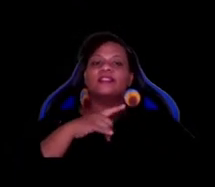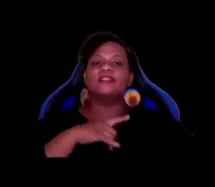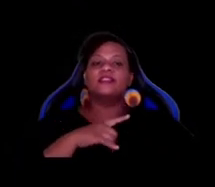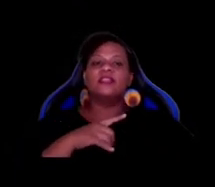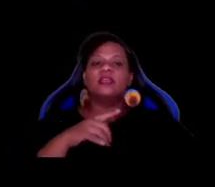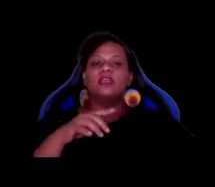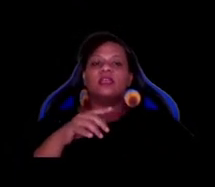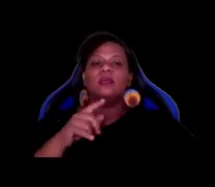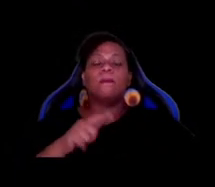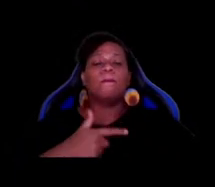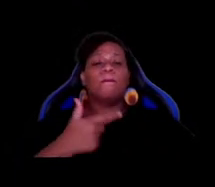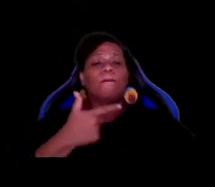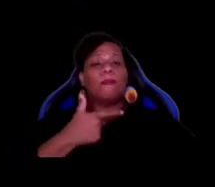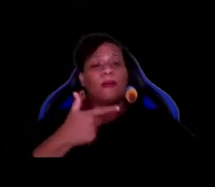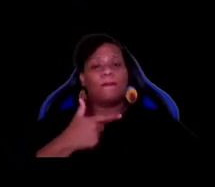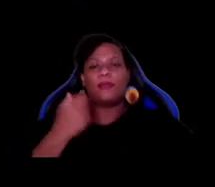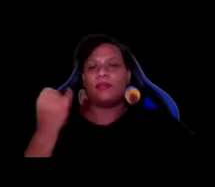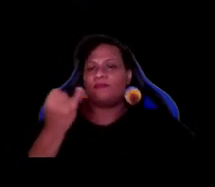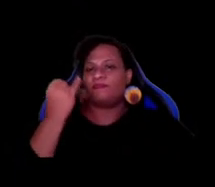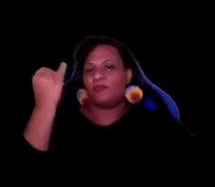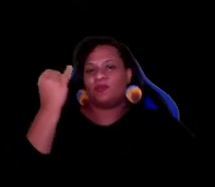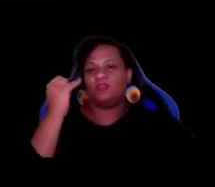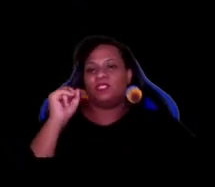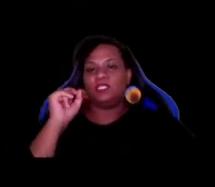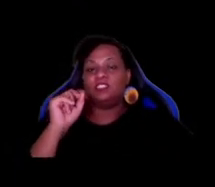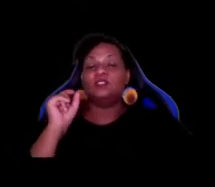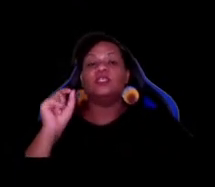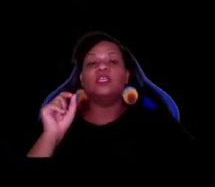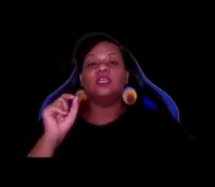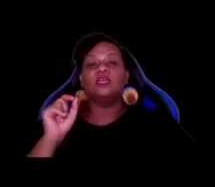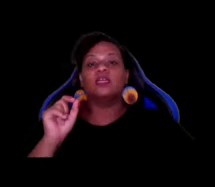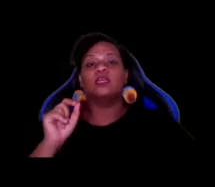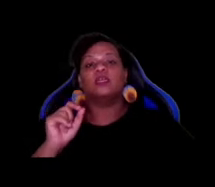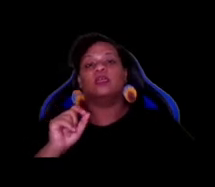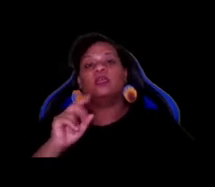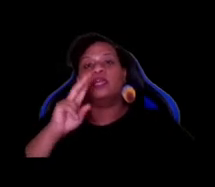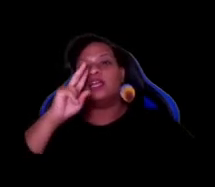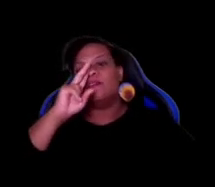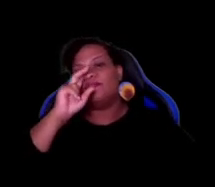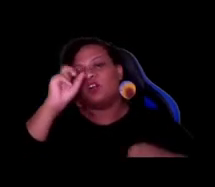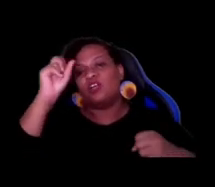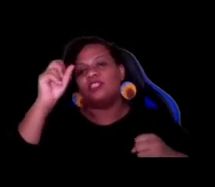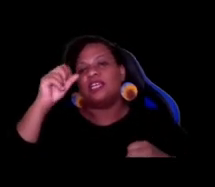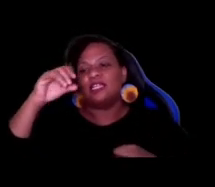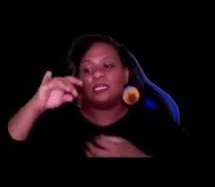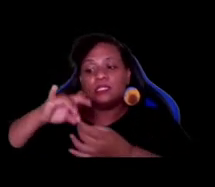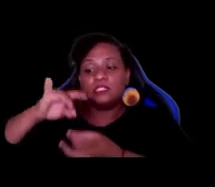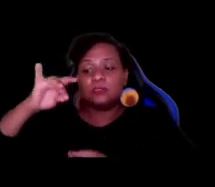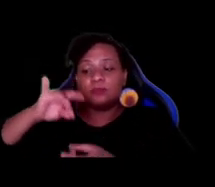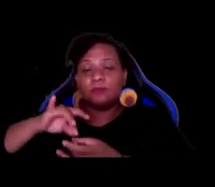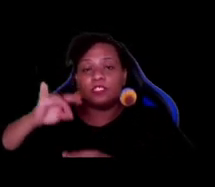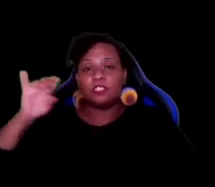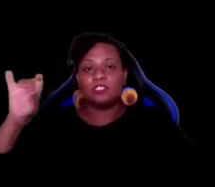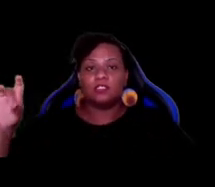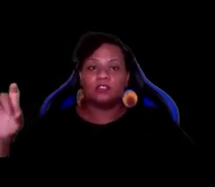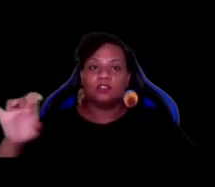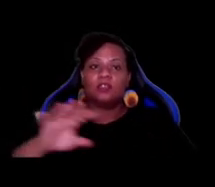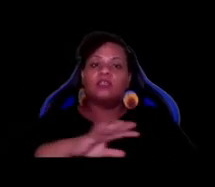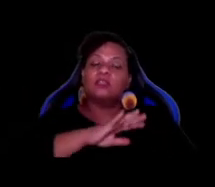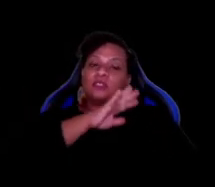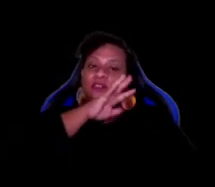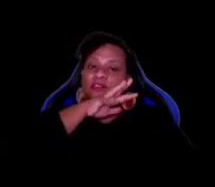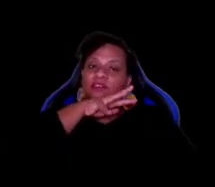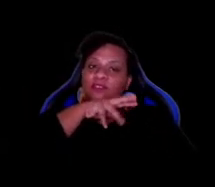uma dupla função, que é o fortalecimento do espírito desses animais. Quando